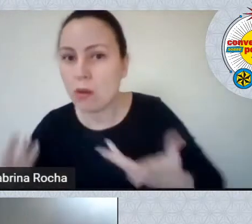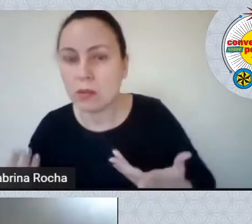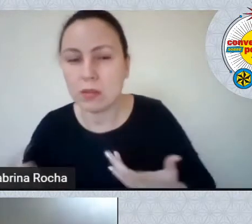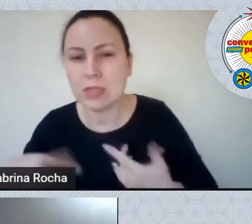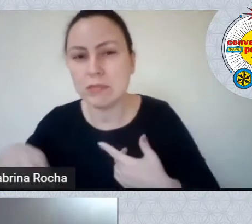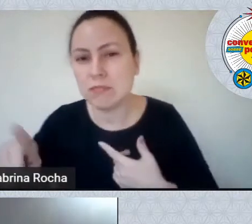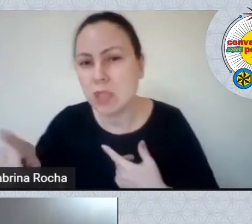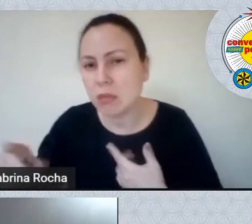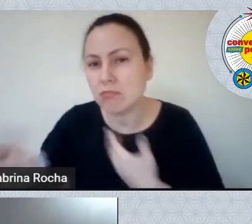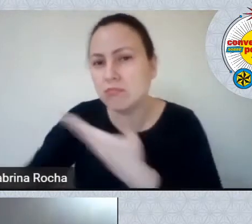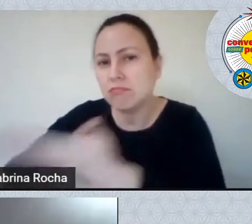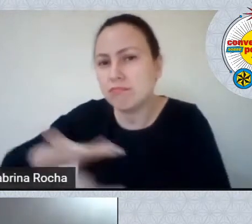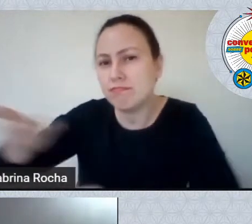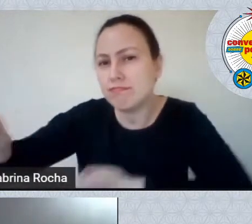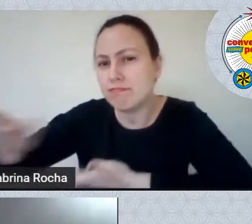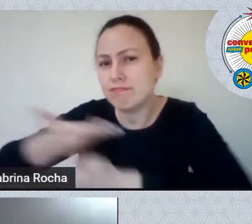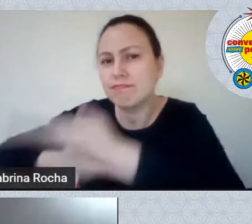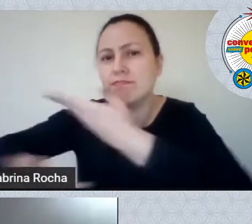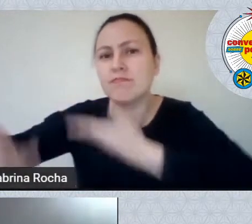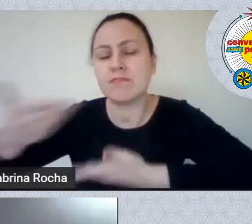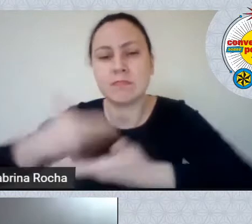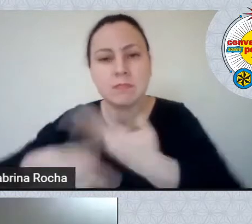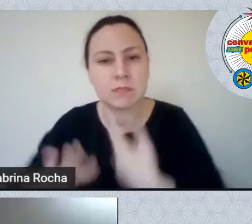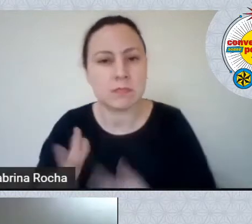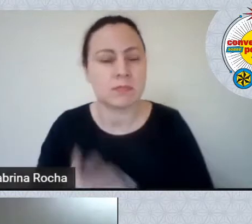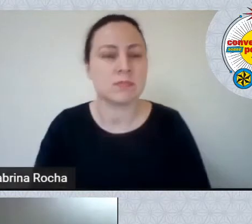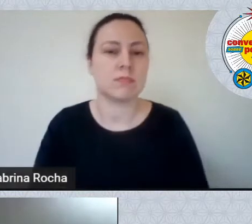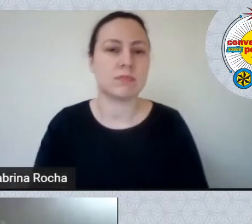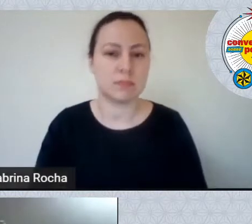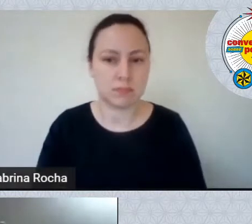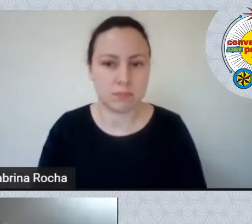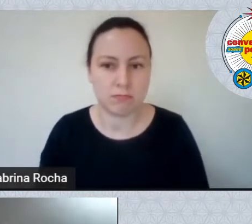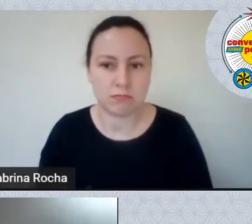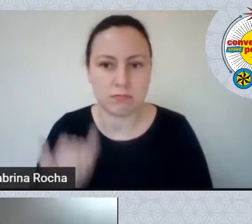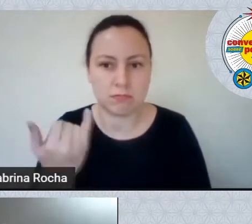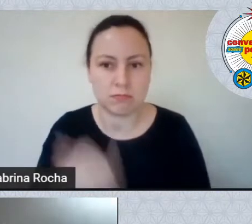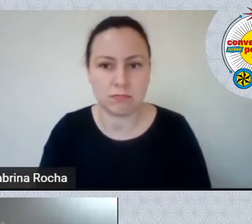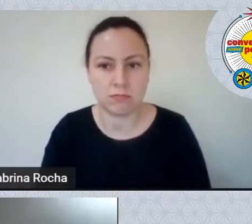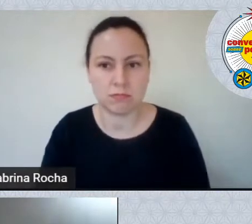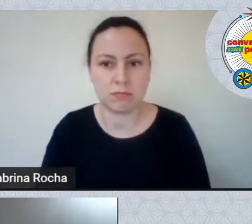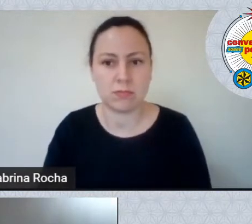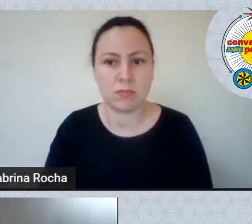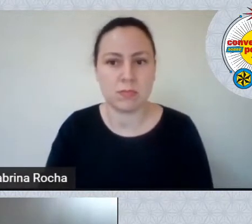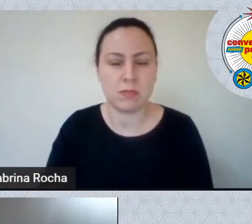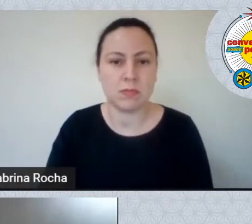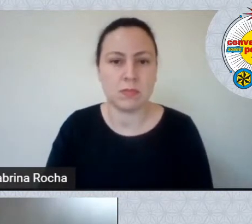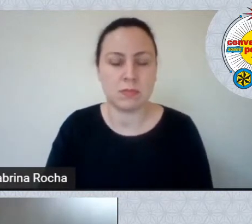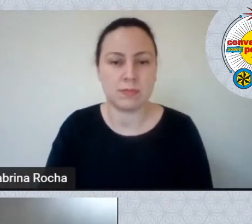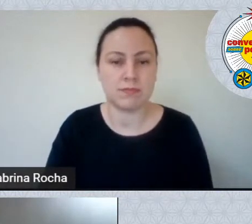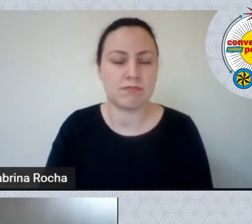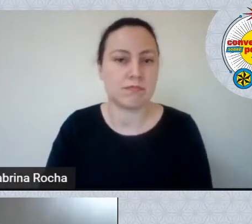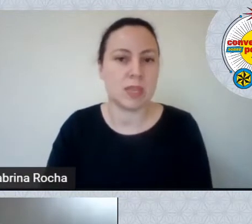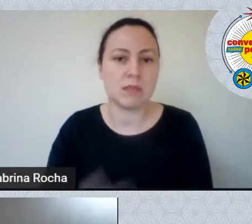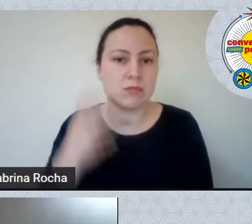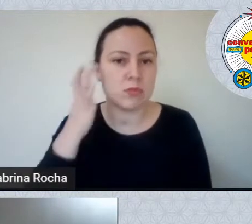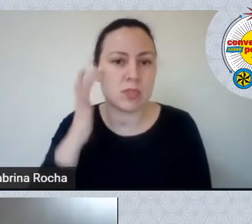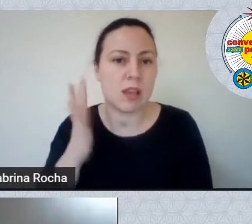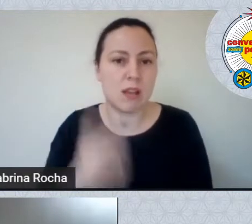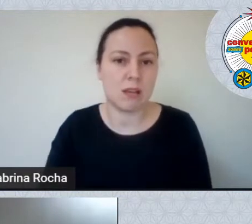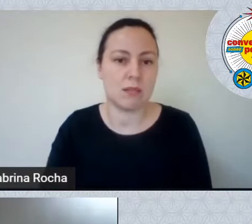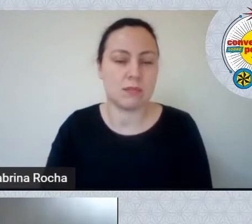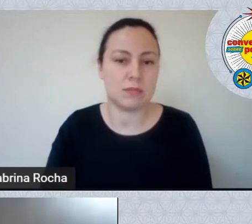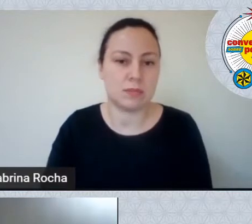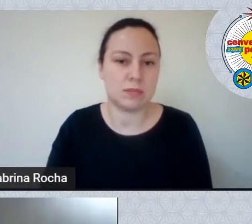de compartilhamento, isso cria efeitos de nomeação, né? Que você nem sabe, nem percebe que isso tudo está acontecendo, né?